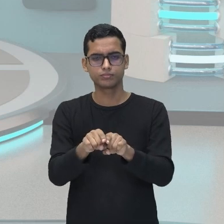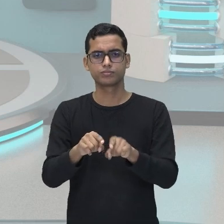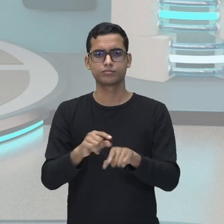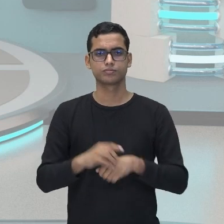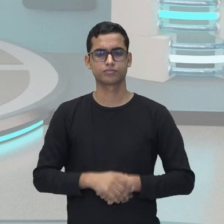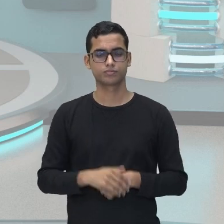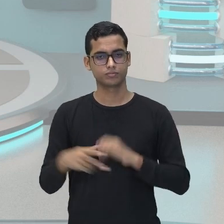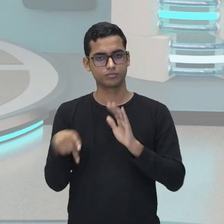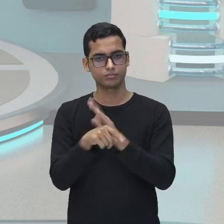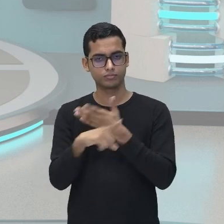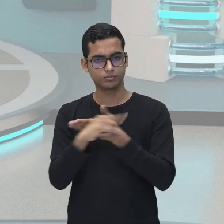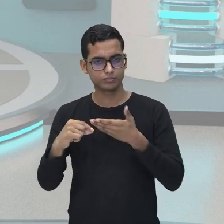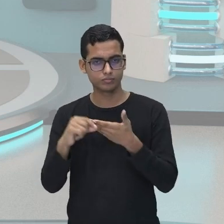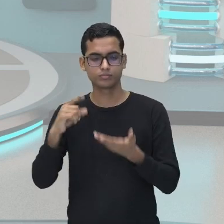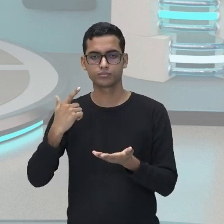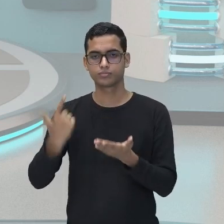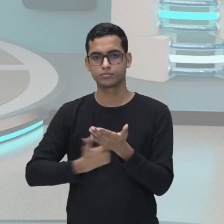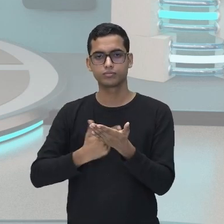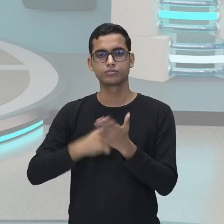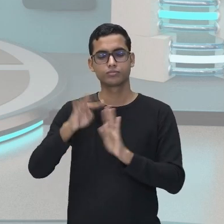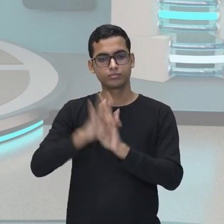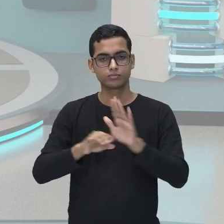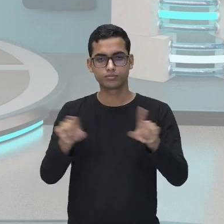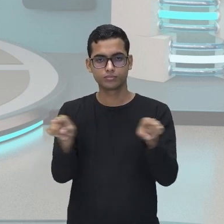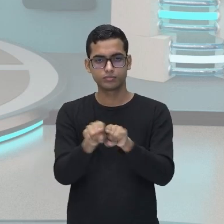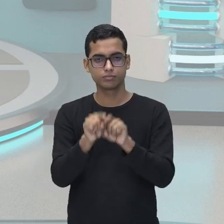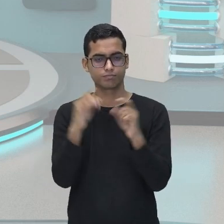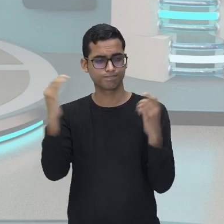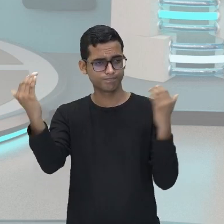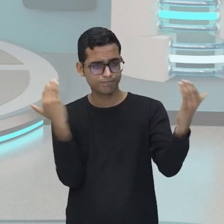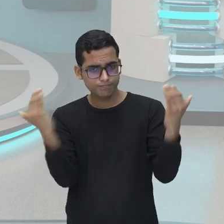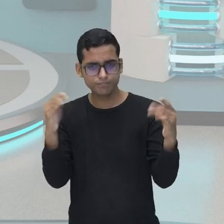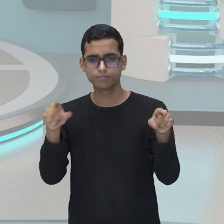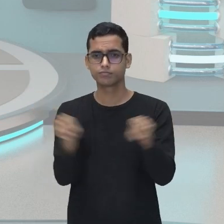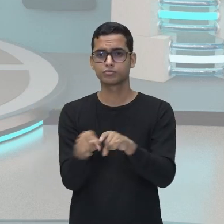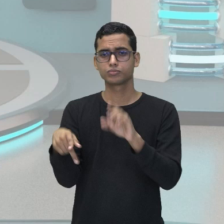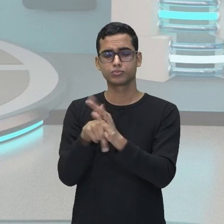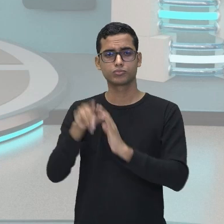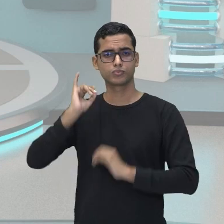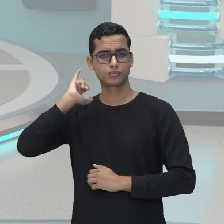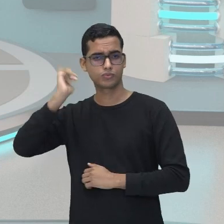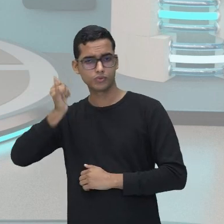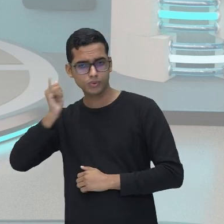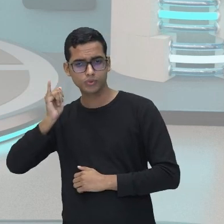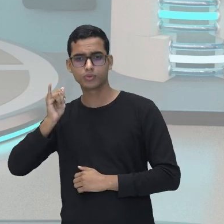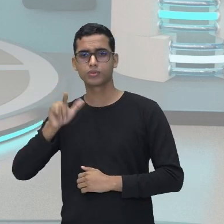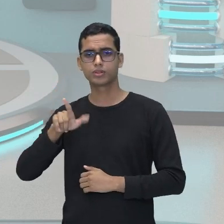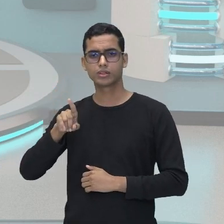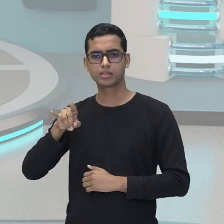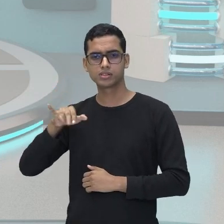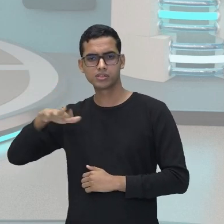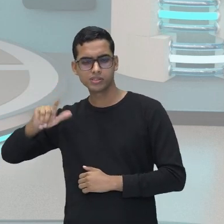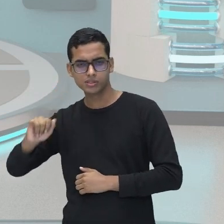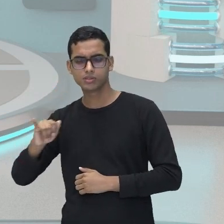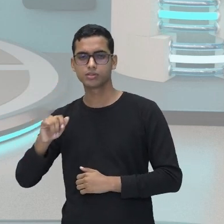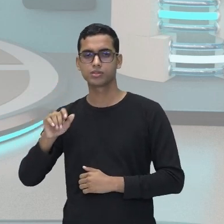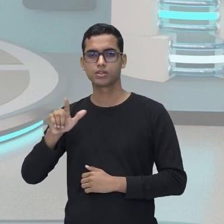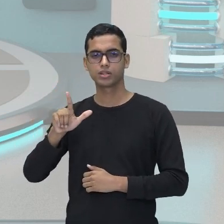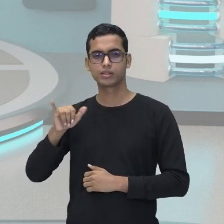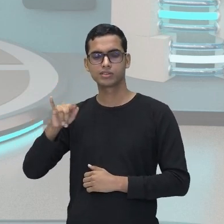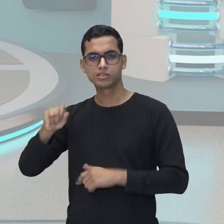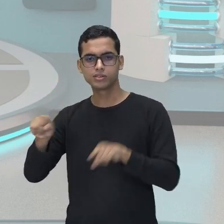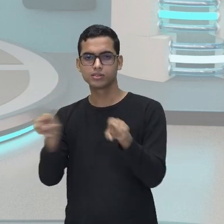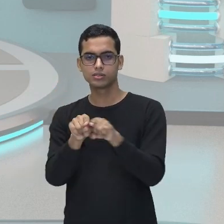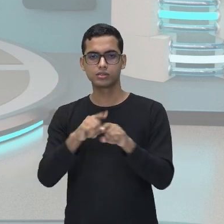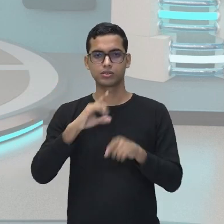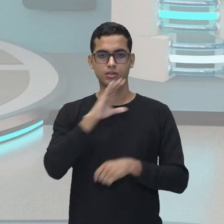obra. Há quem faça um paralelo entre as narrativas de Lídia Jorge e as de Clarice Lispector, mas são,